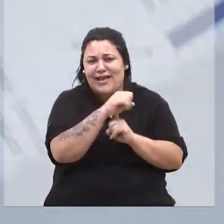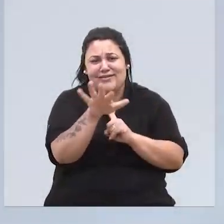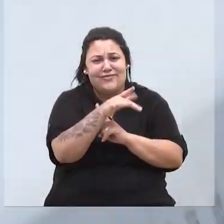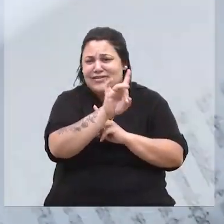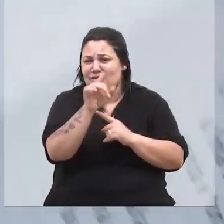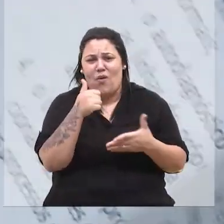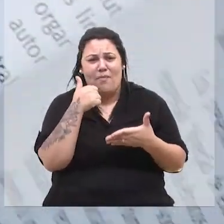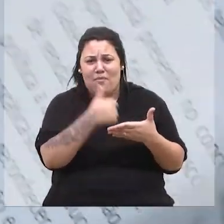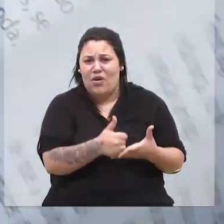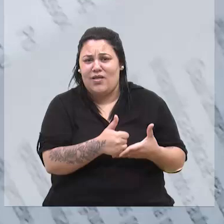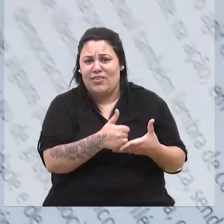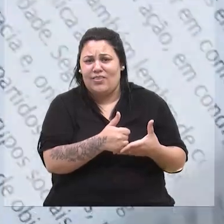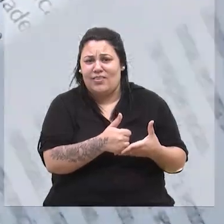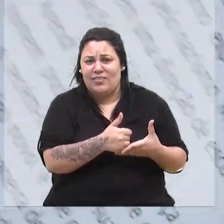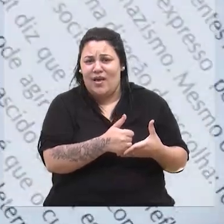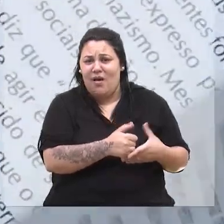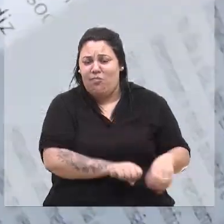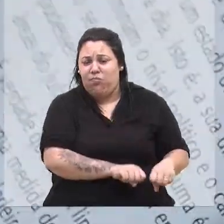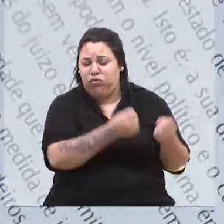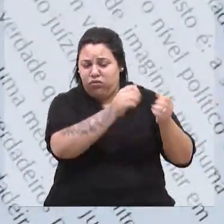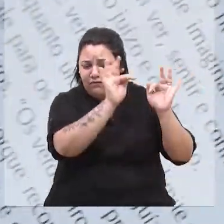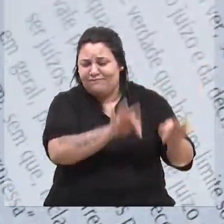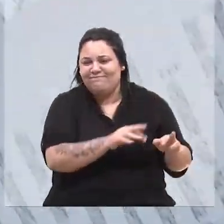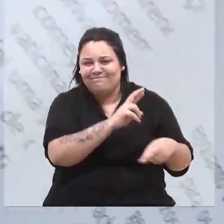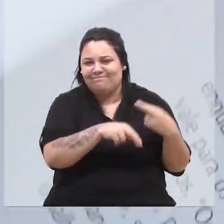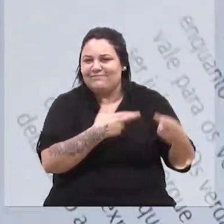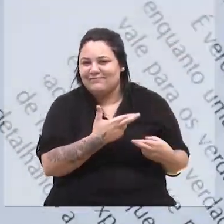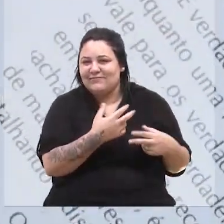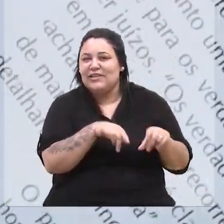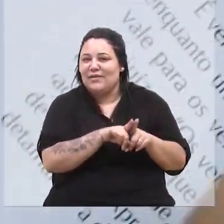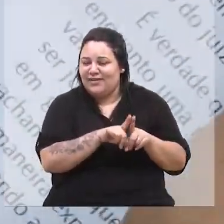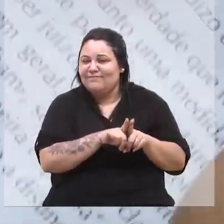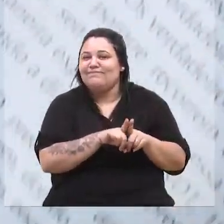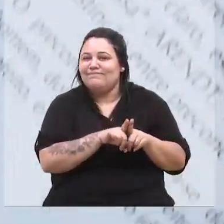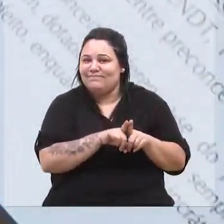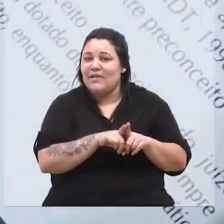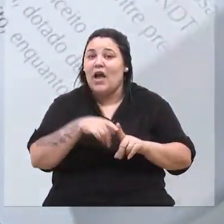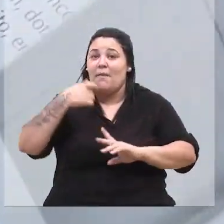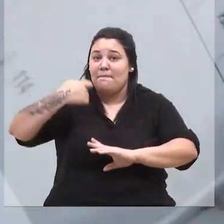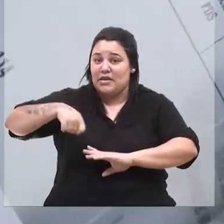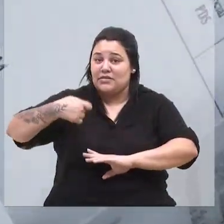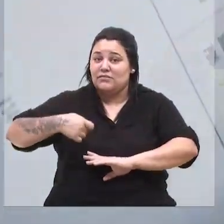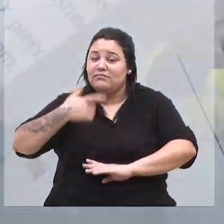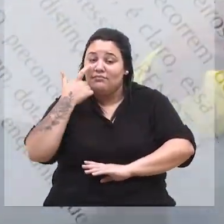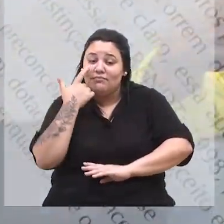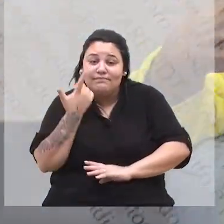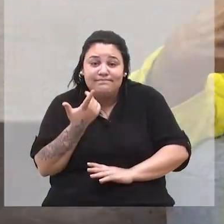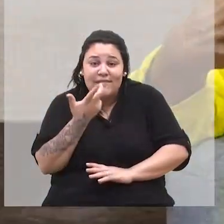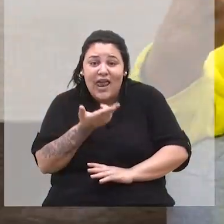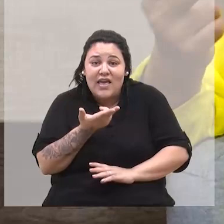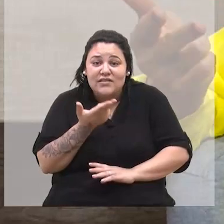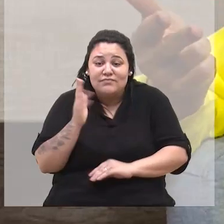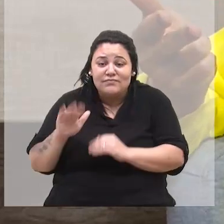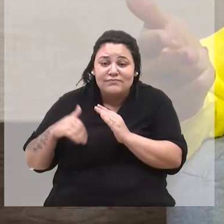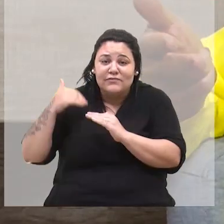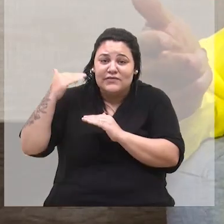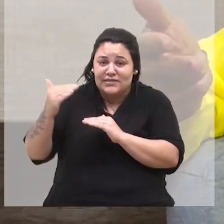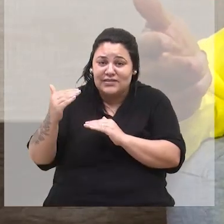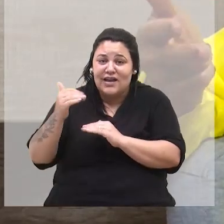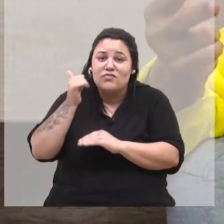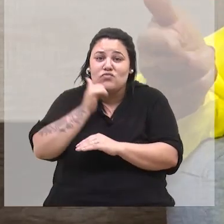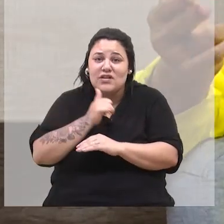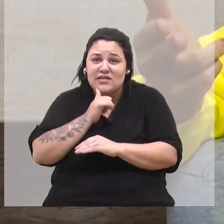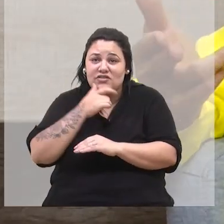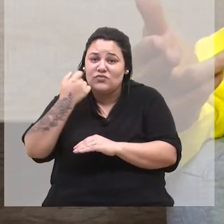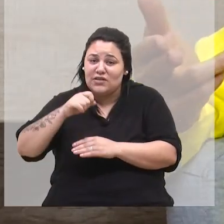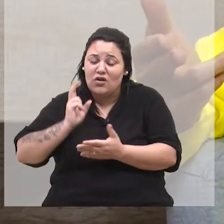nem sempre elas estão contribuindo, elas estão destruindo relações, né? E precisamos, me parece que para avançar